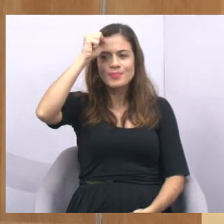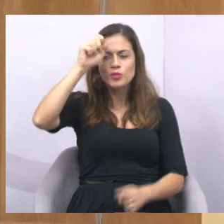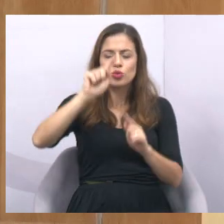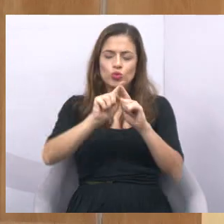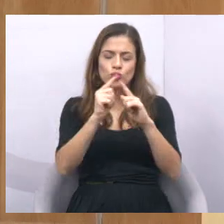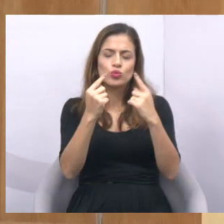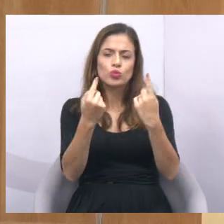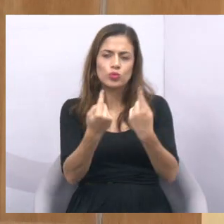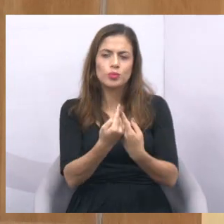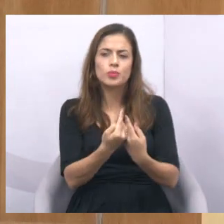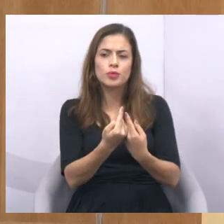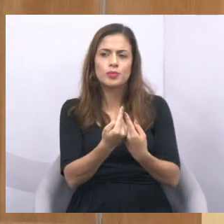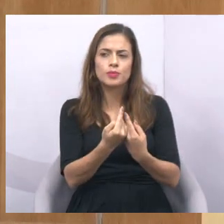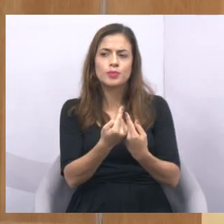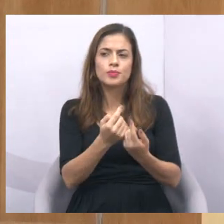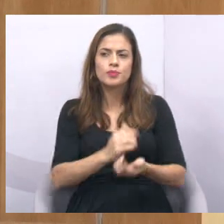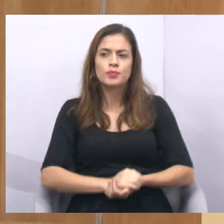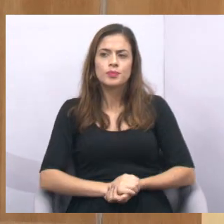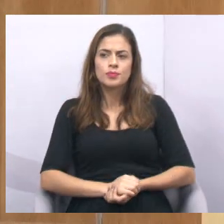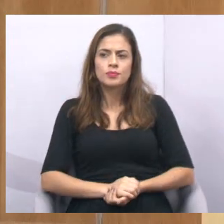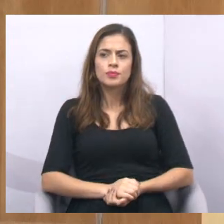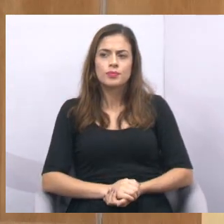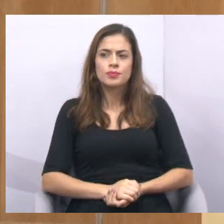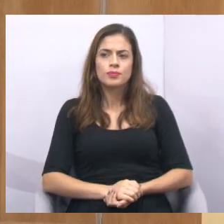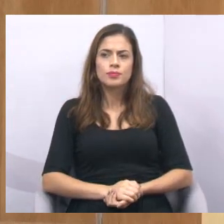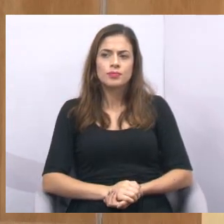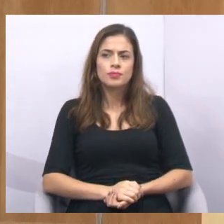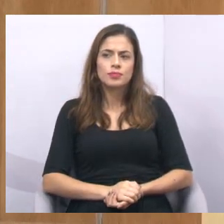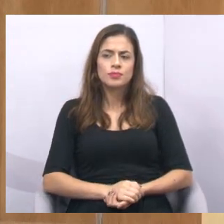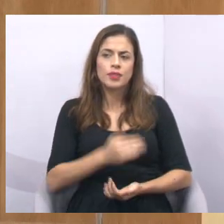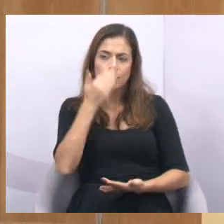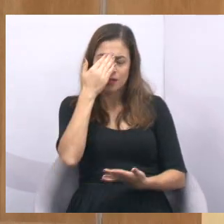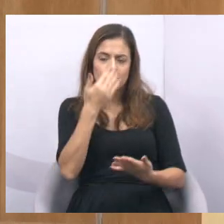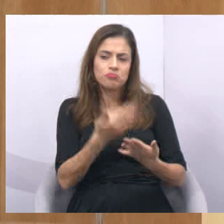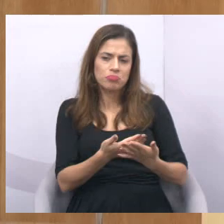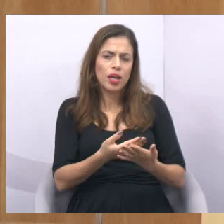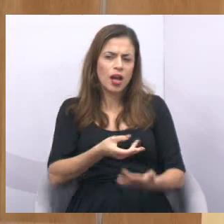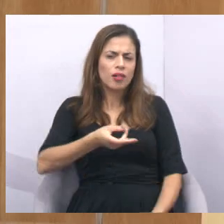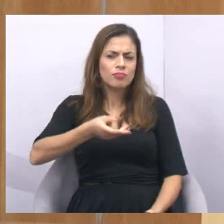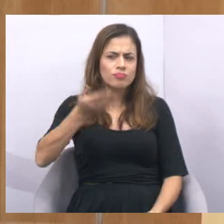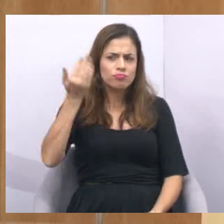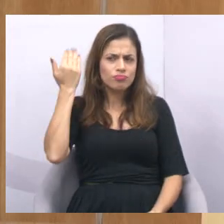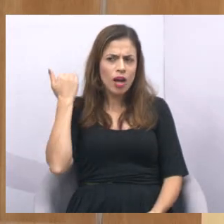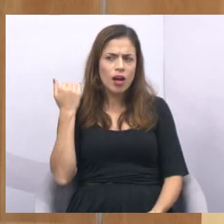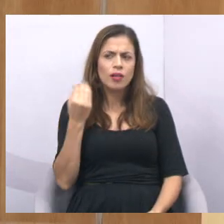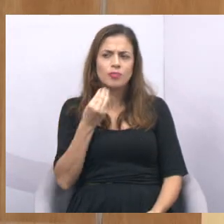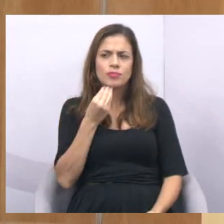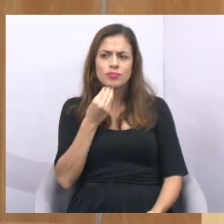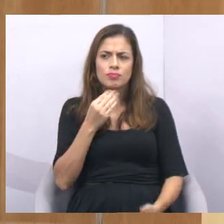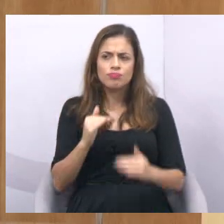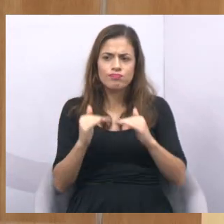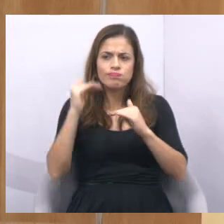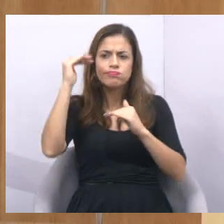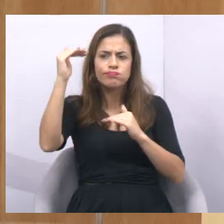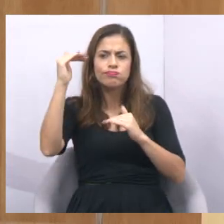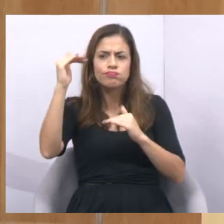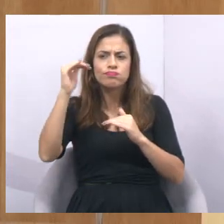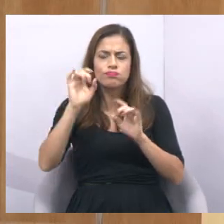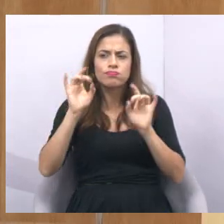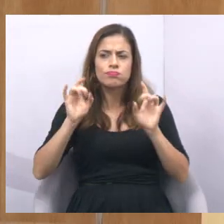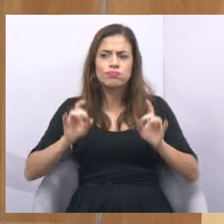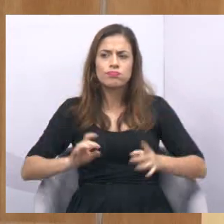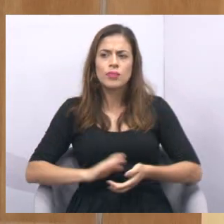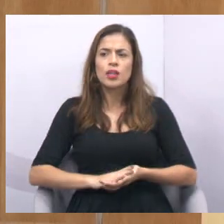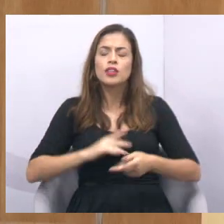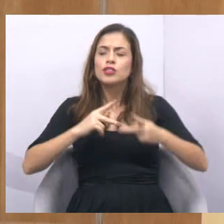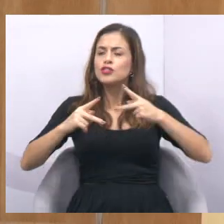grupo, que, aliás, acredito que naquela oportunidade que nós subimos para a especial, depois São José não